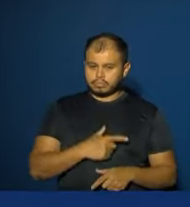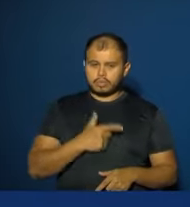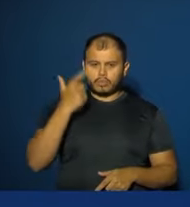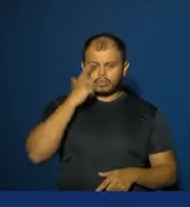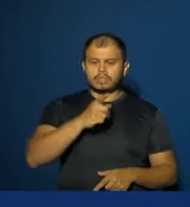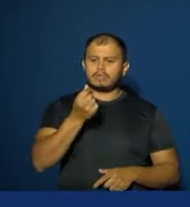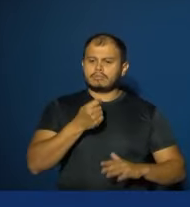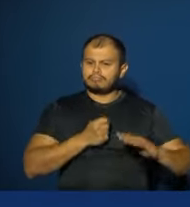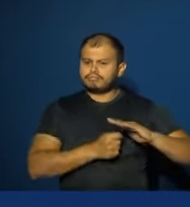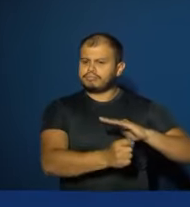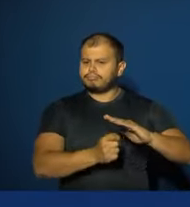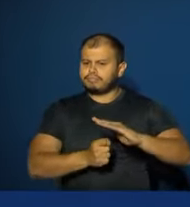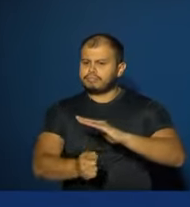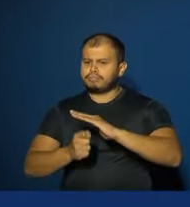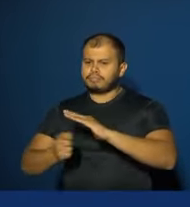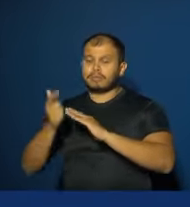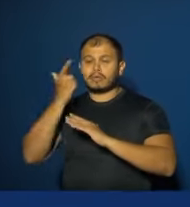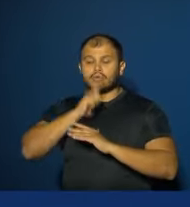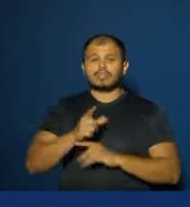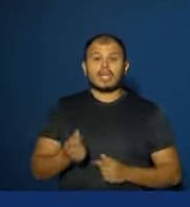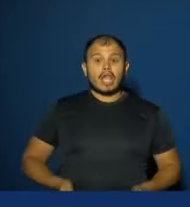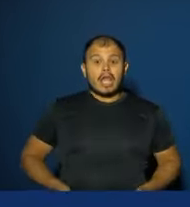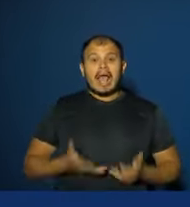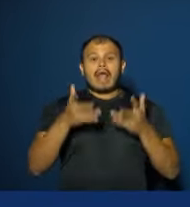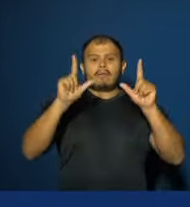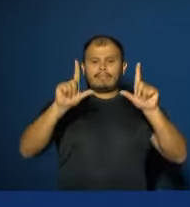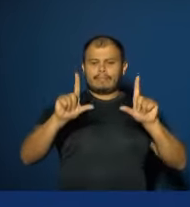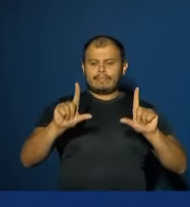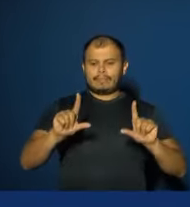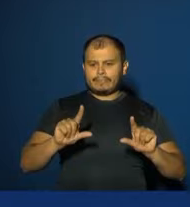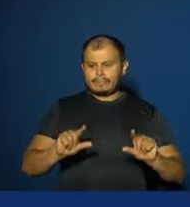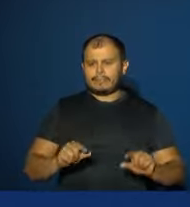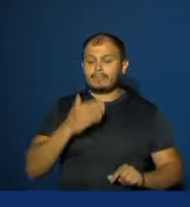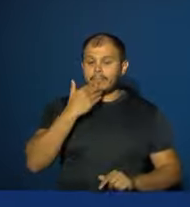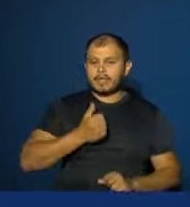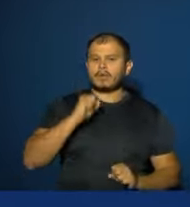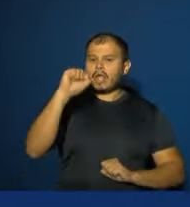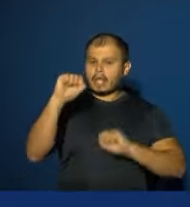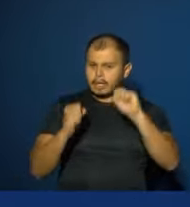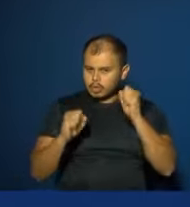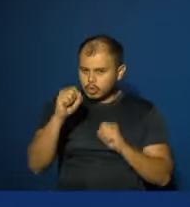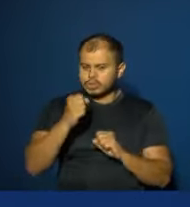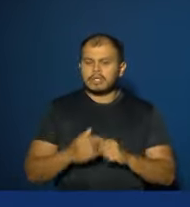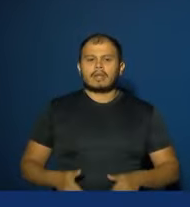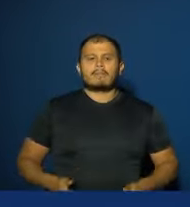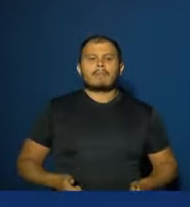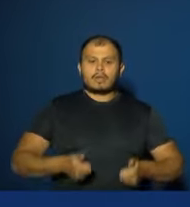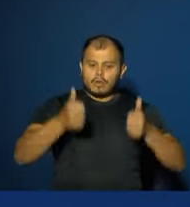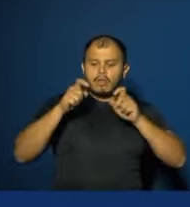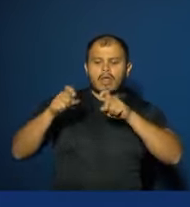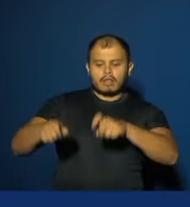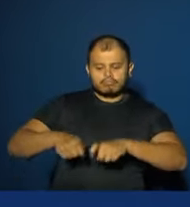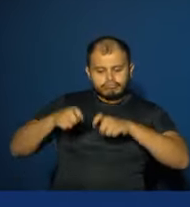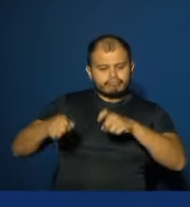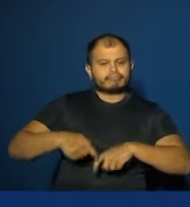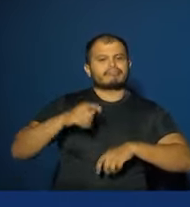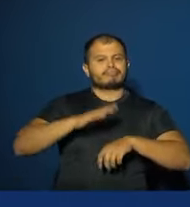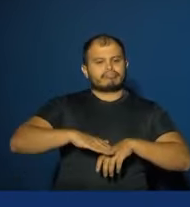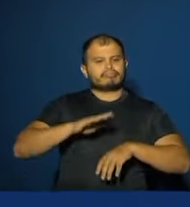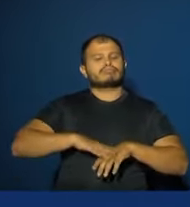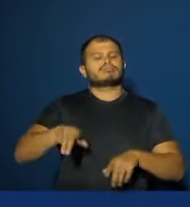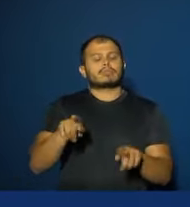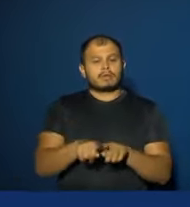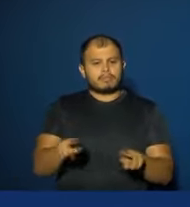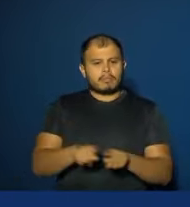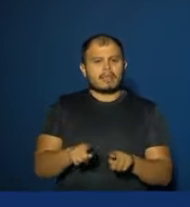investimentos necessários a reduzir o custo do Brasil, a melhorar a produtividade da indústria, melhorar a produtividade da agricultura e a tornar o